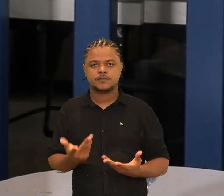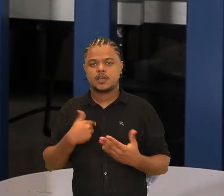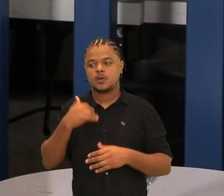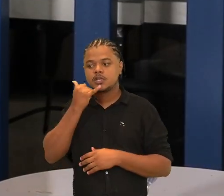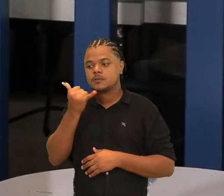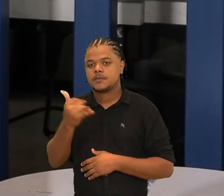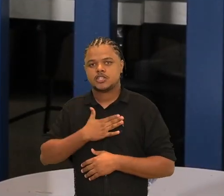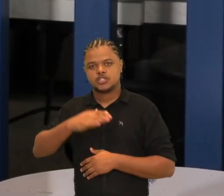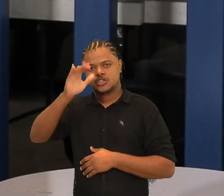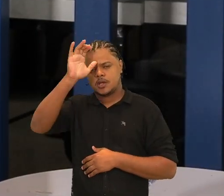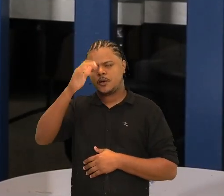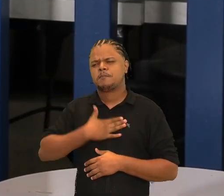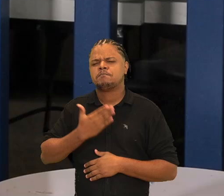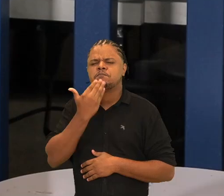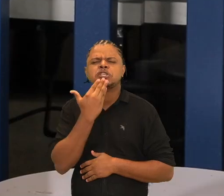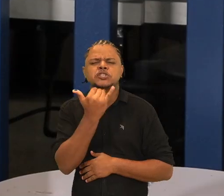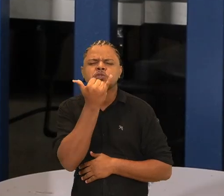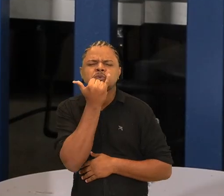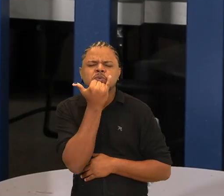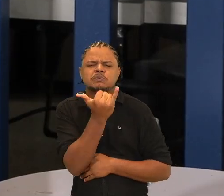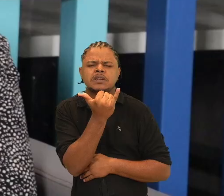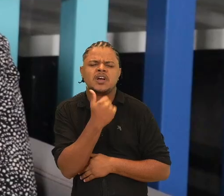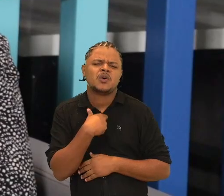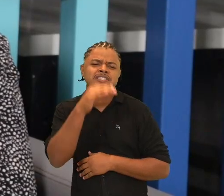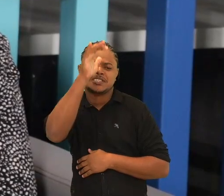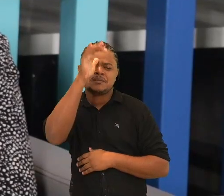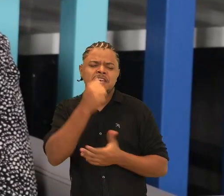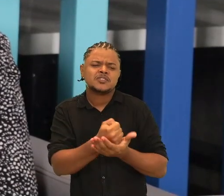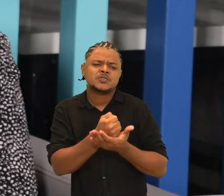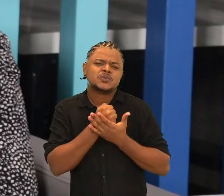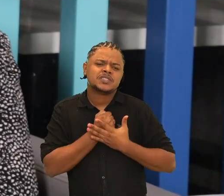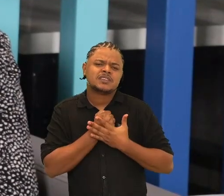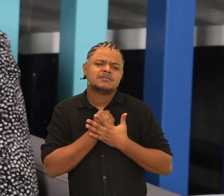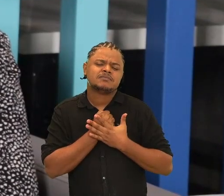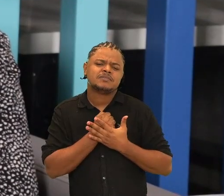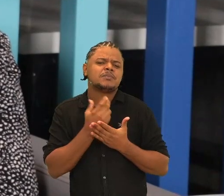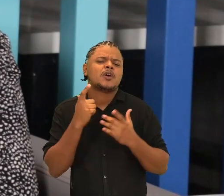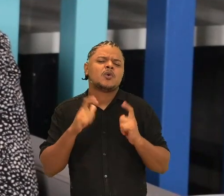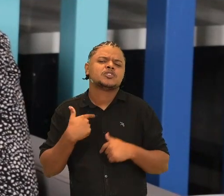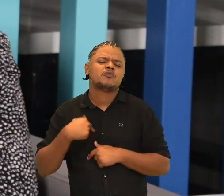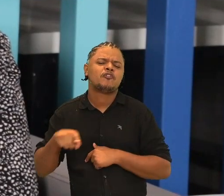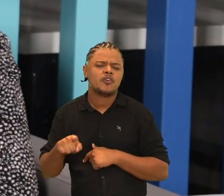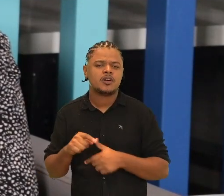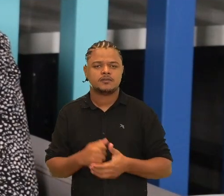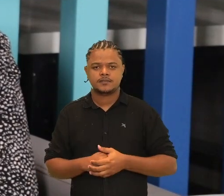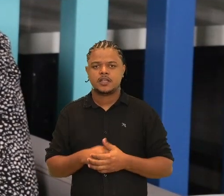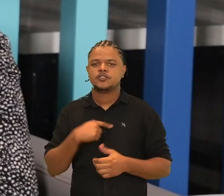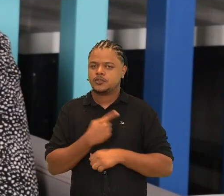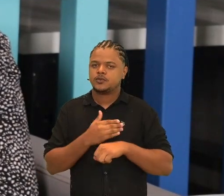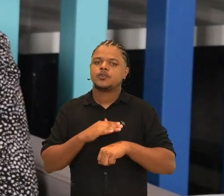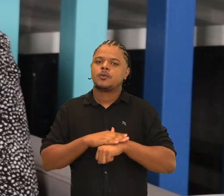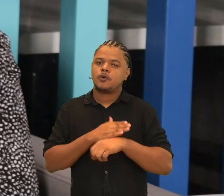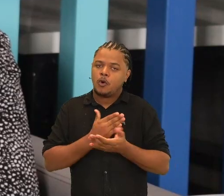tia, pedi desculpa, né? E disse, tia, me ajuda, estou precisando de ajuda, me ajuda, onde é que eu vou? E a gente começou pela rede